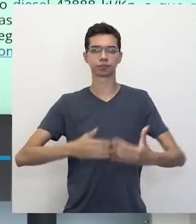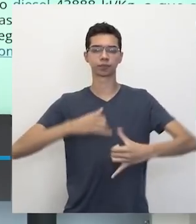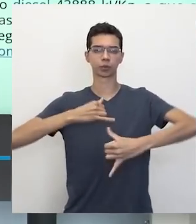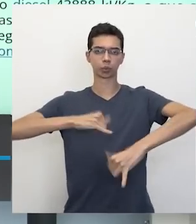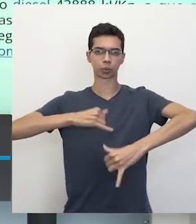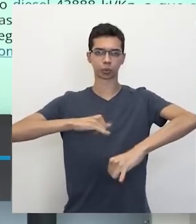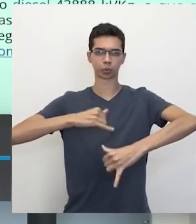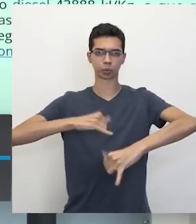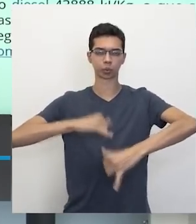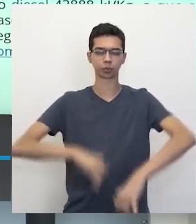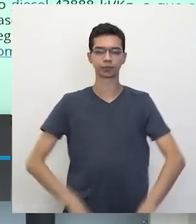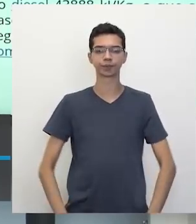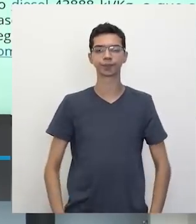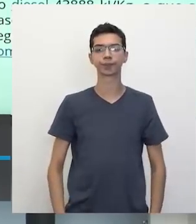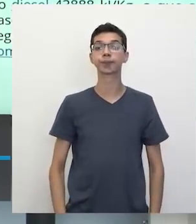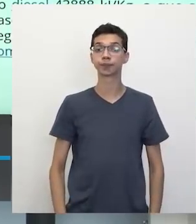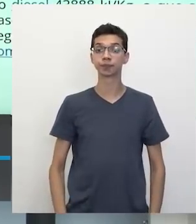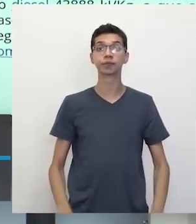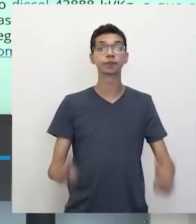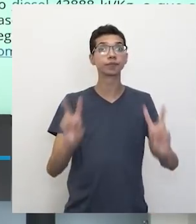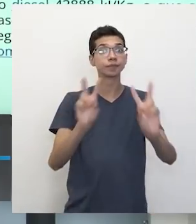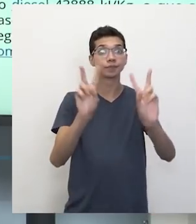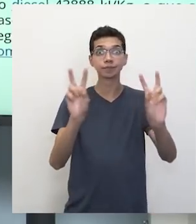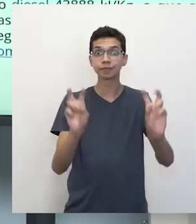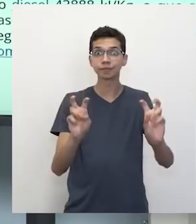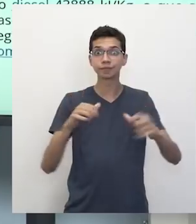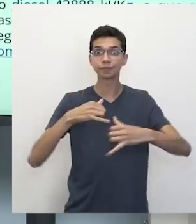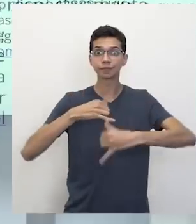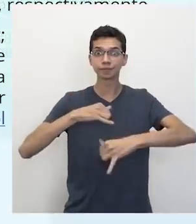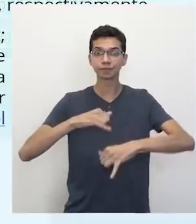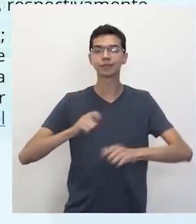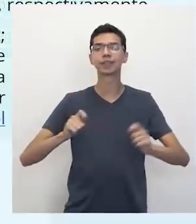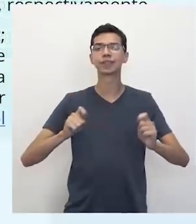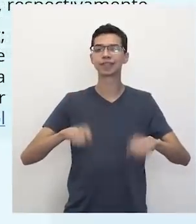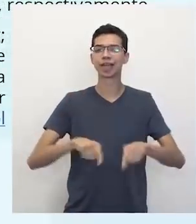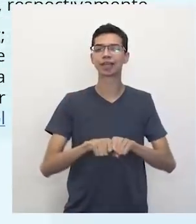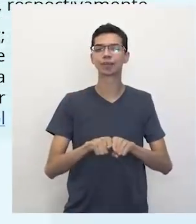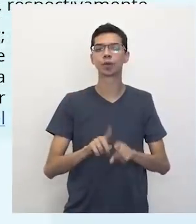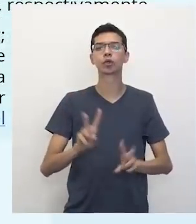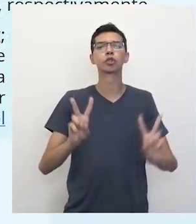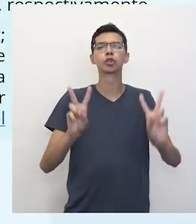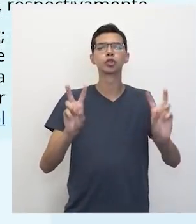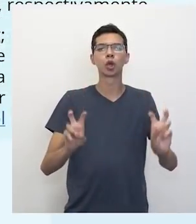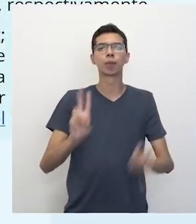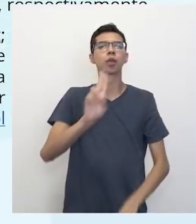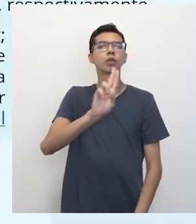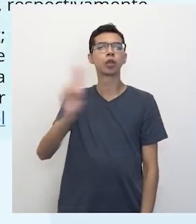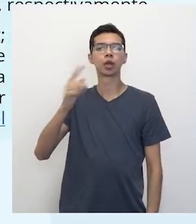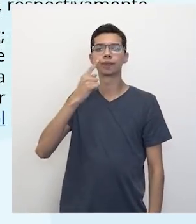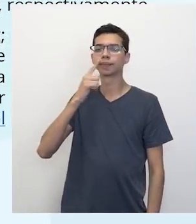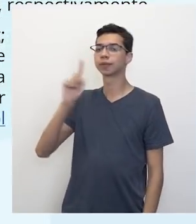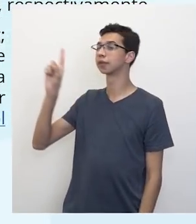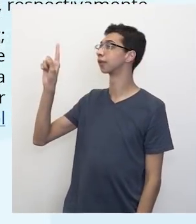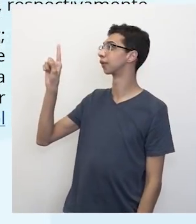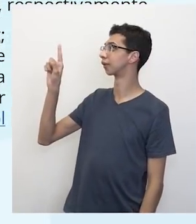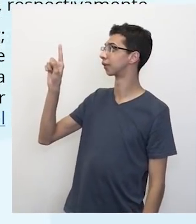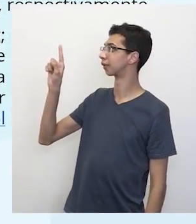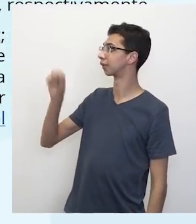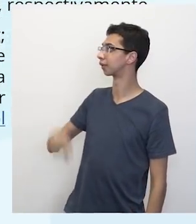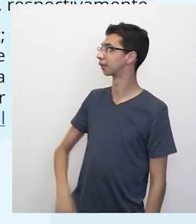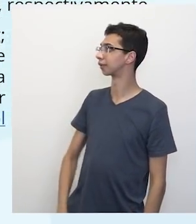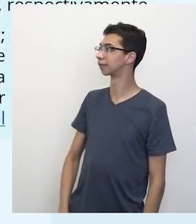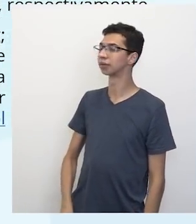Falando de energia, a gente tem o poder calorífico. O que é o poder calorífico? É a